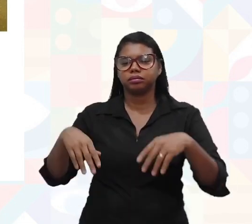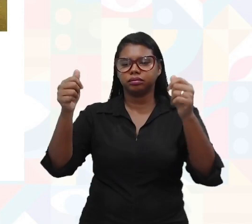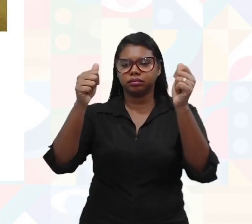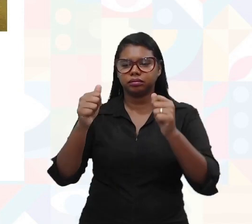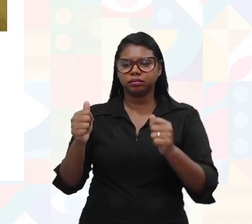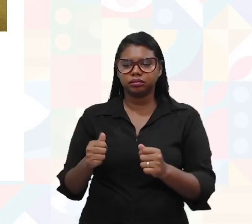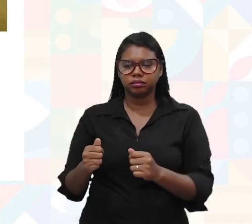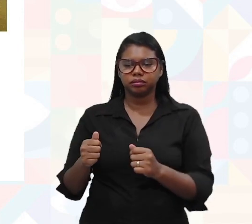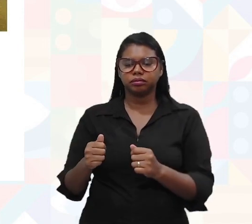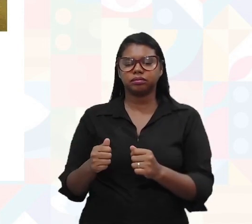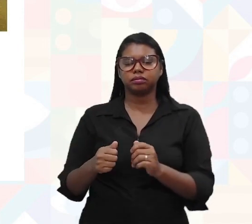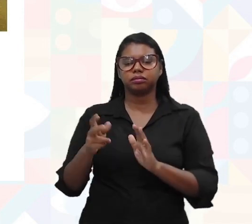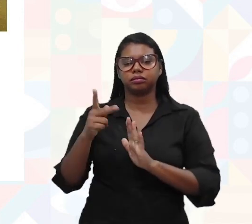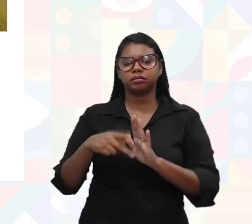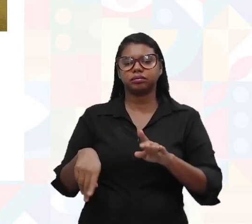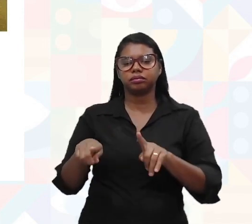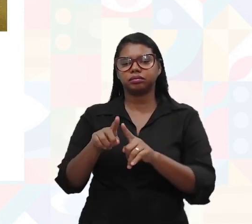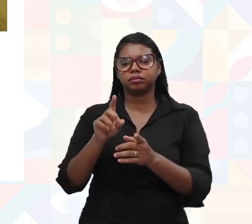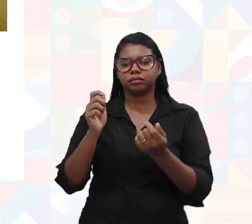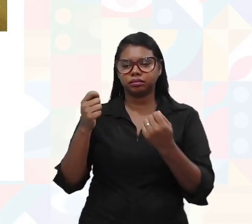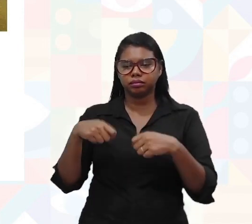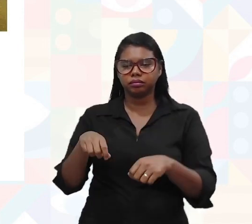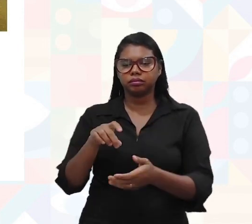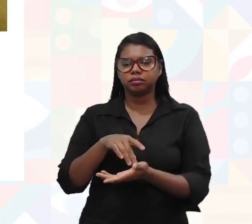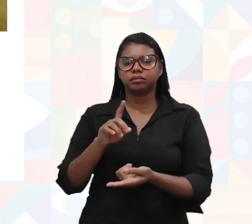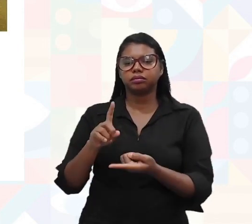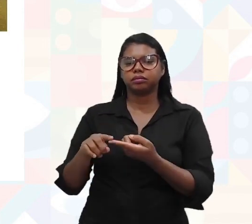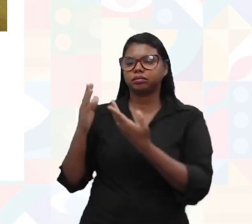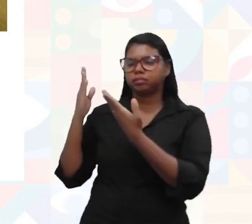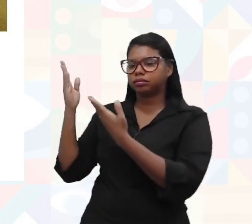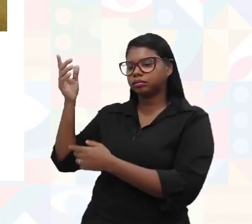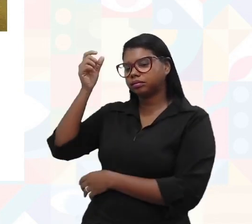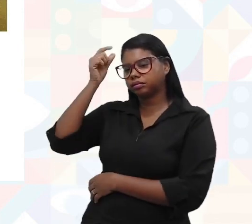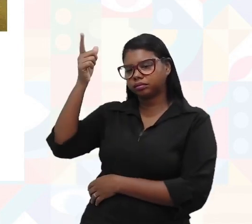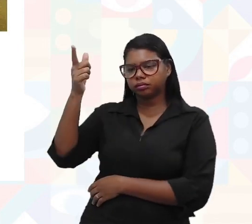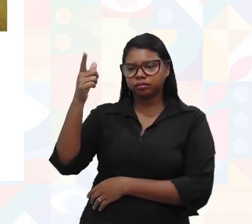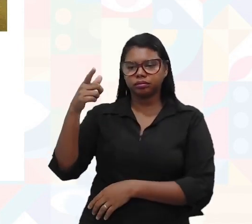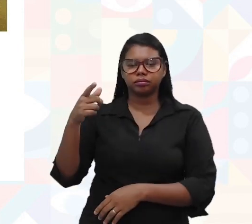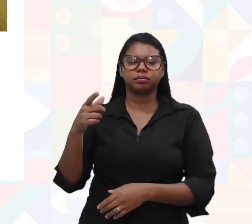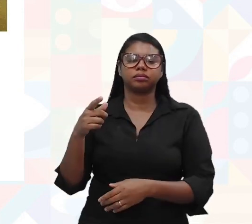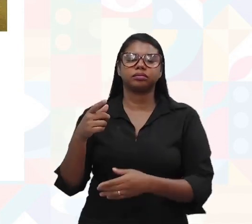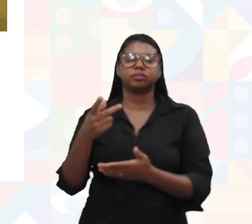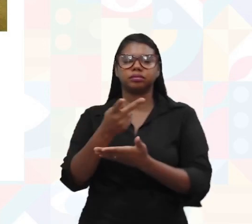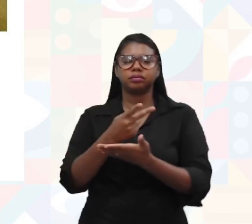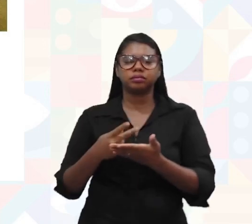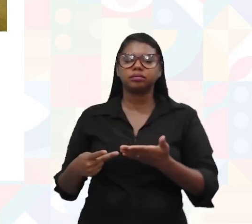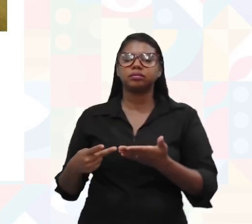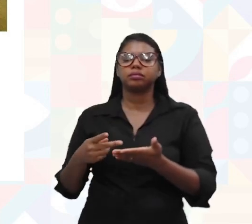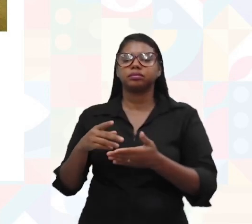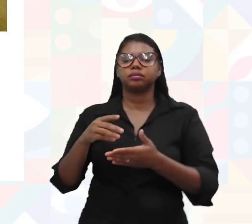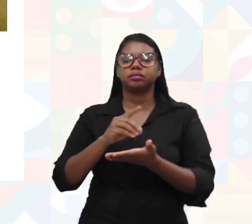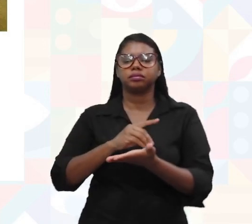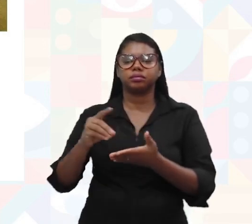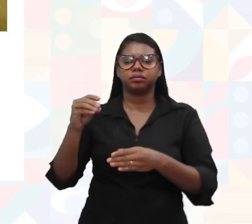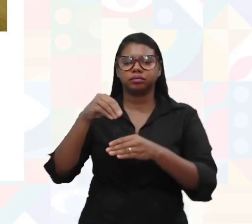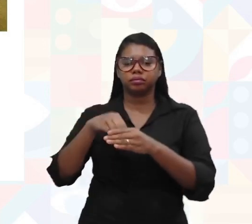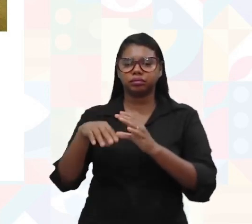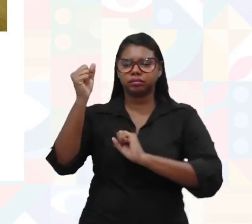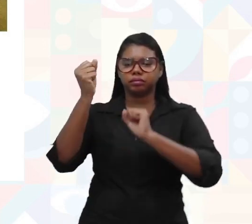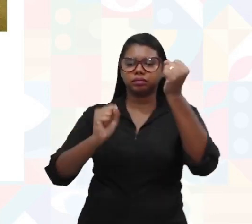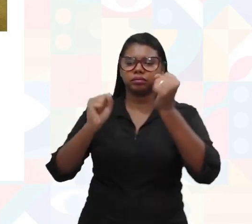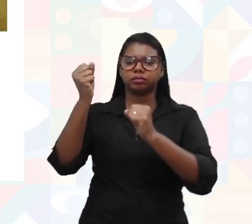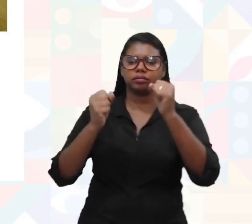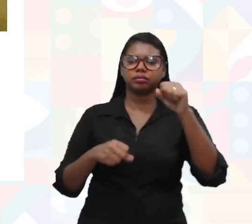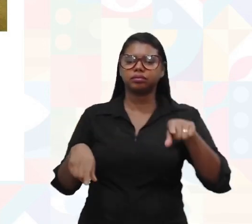escola própria, onde eles podiam aliar a ideia do Art Nouveau juntamente com a industrialização, né? Então a gente tem